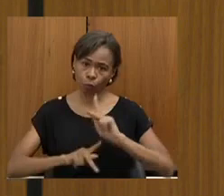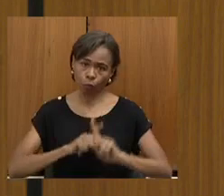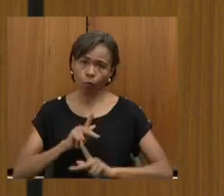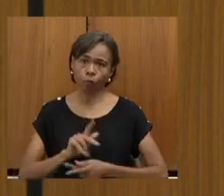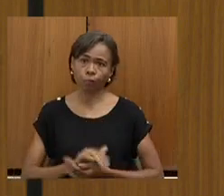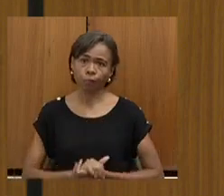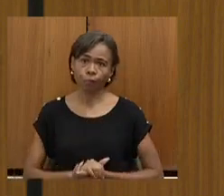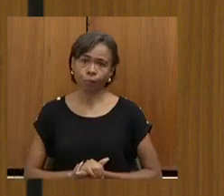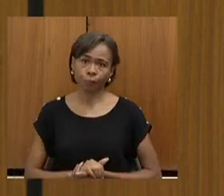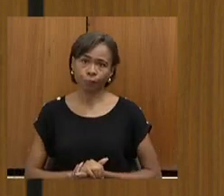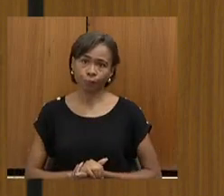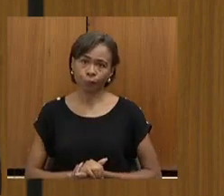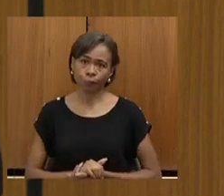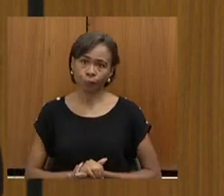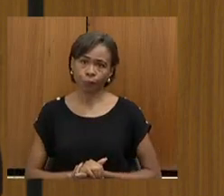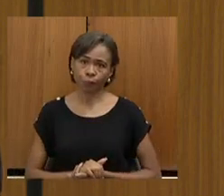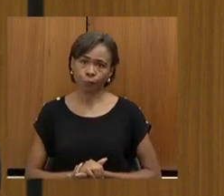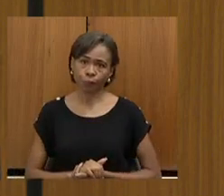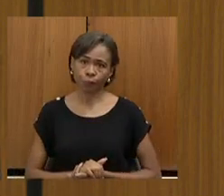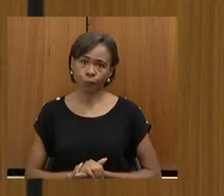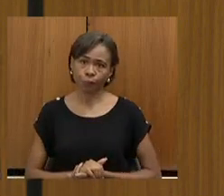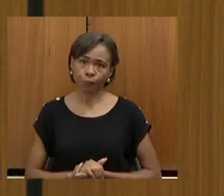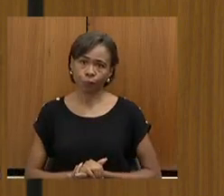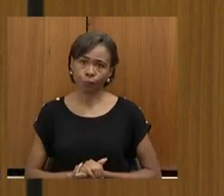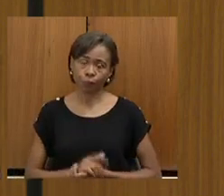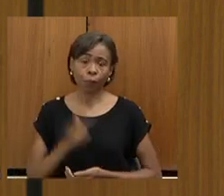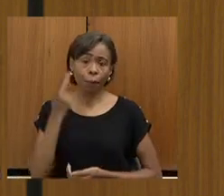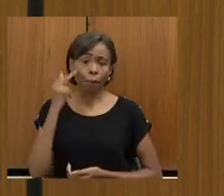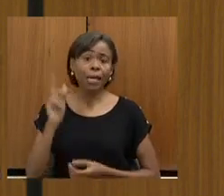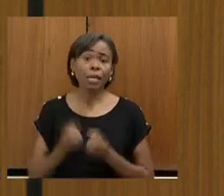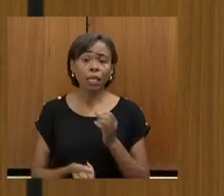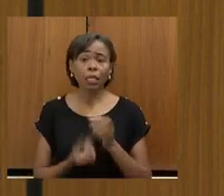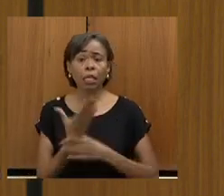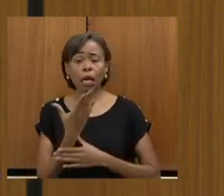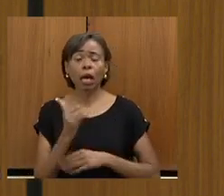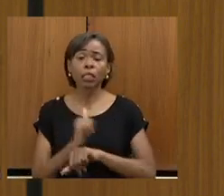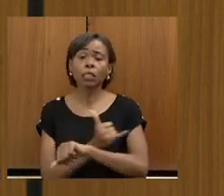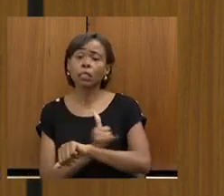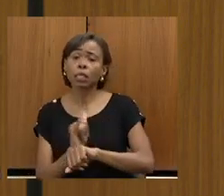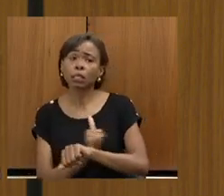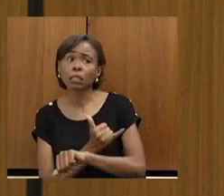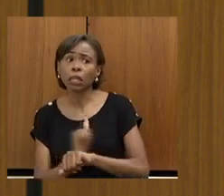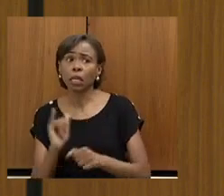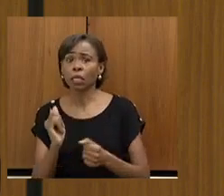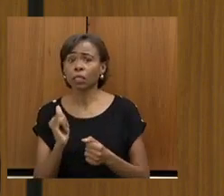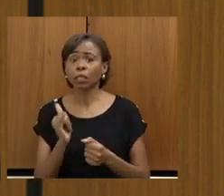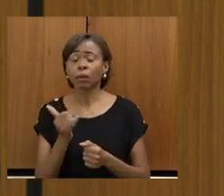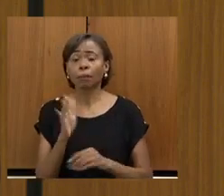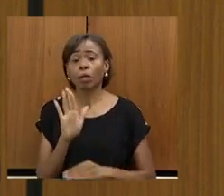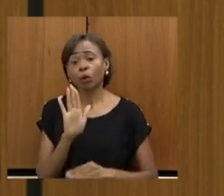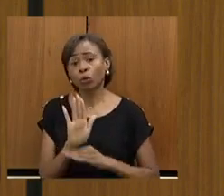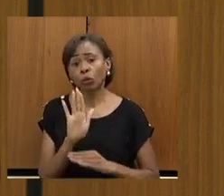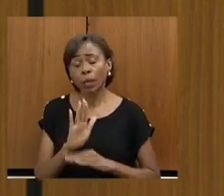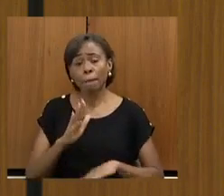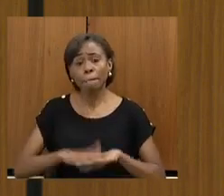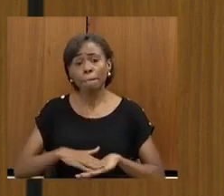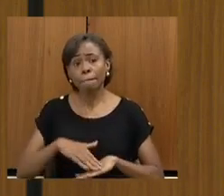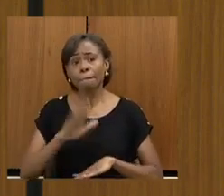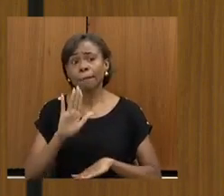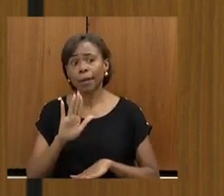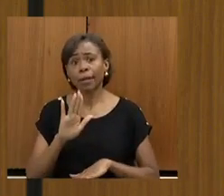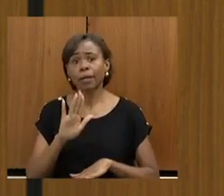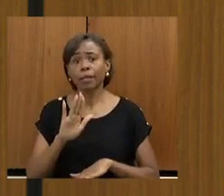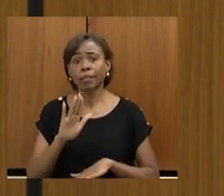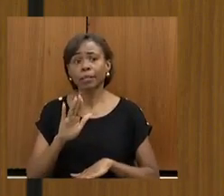criar meios e veículos para facilitar ainda mais o acesso